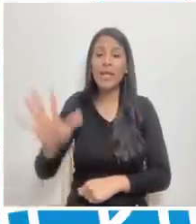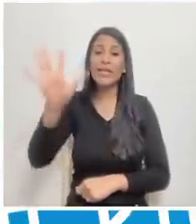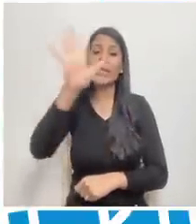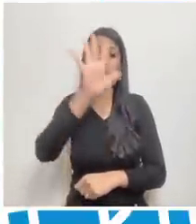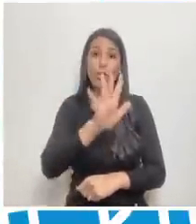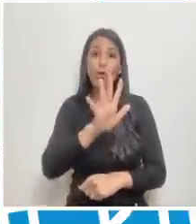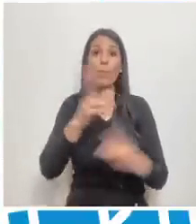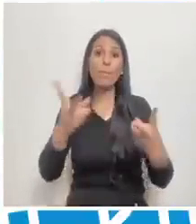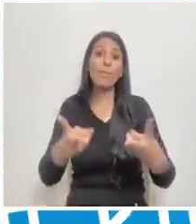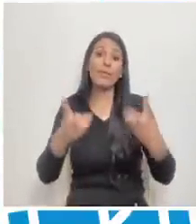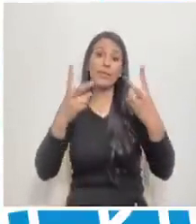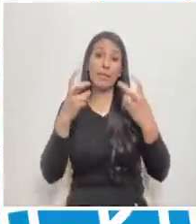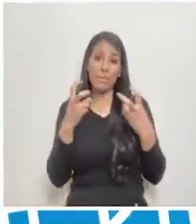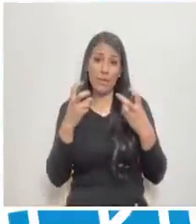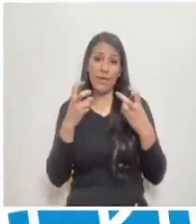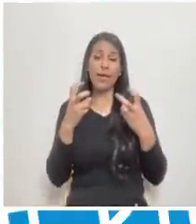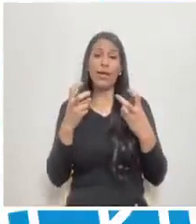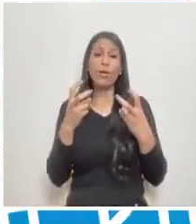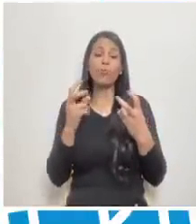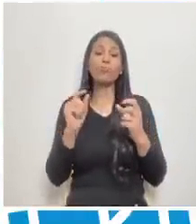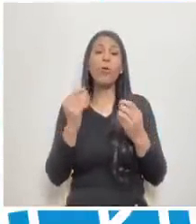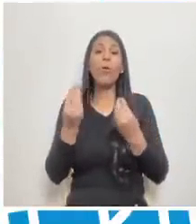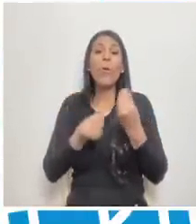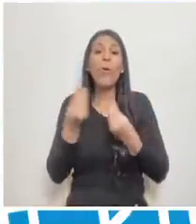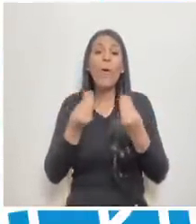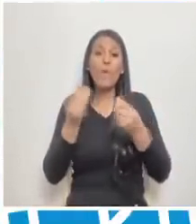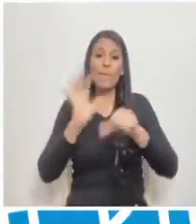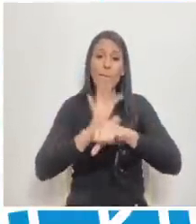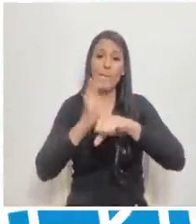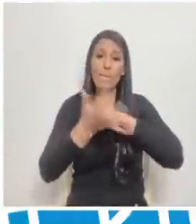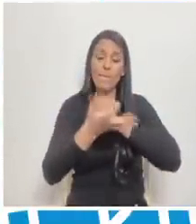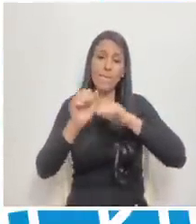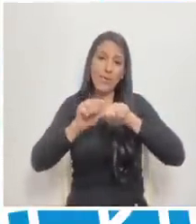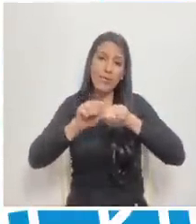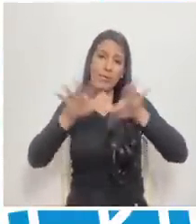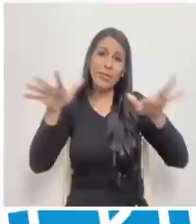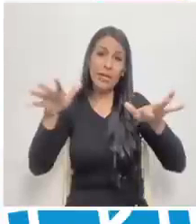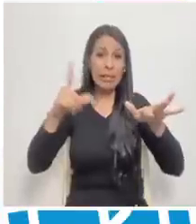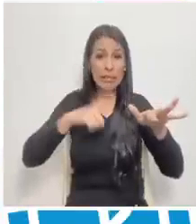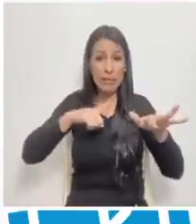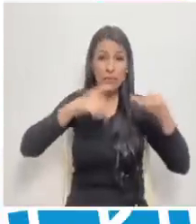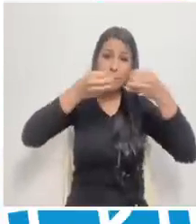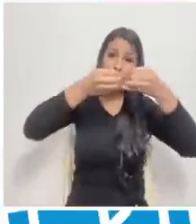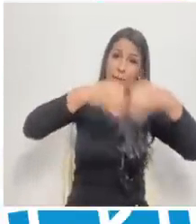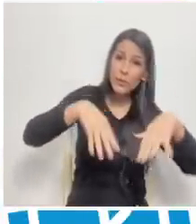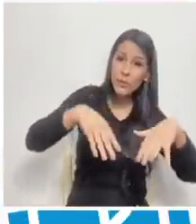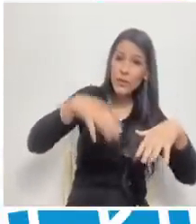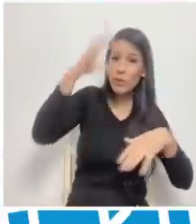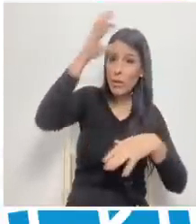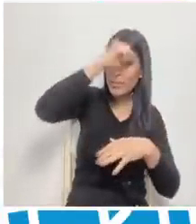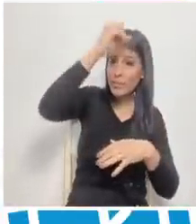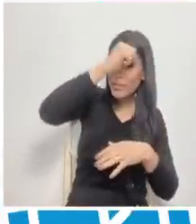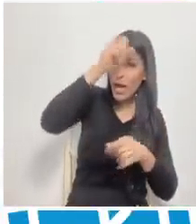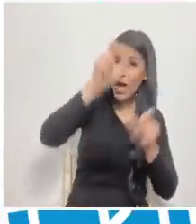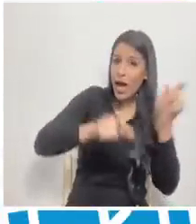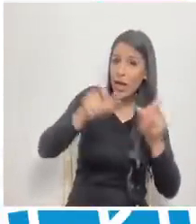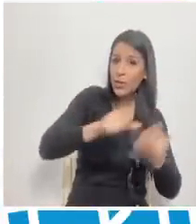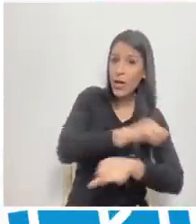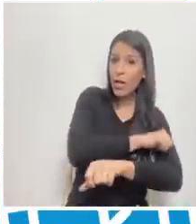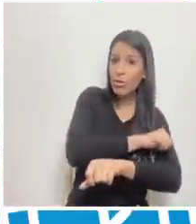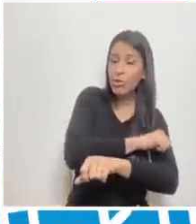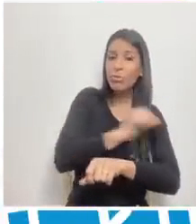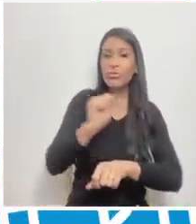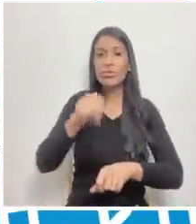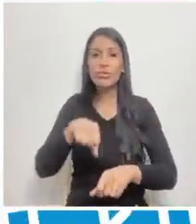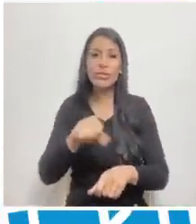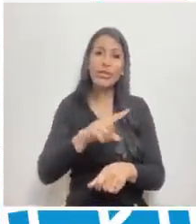impacto da pandemia sobre o aprendizado, né? Isso seria um